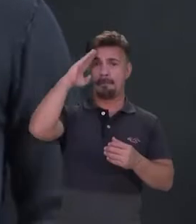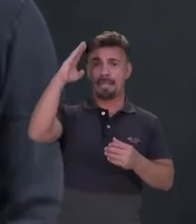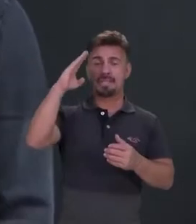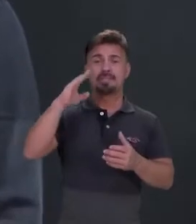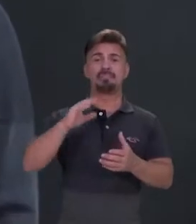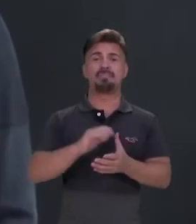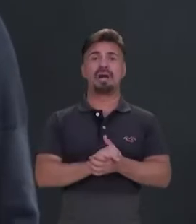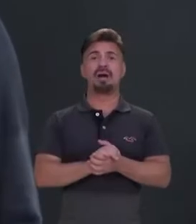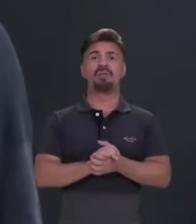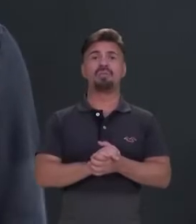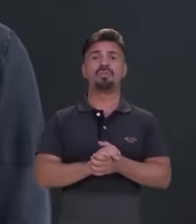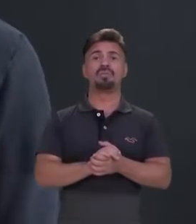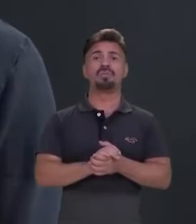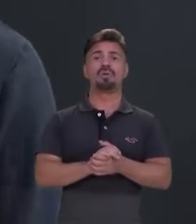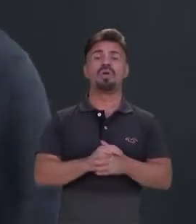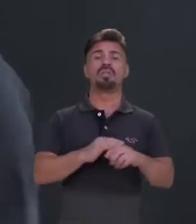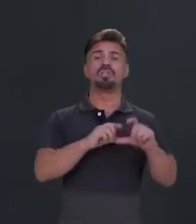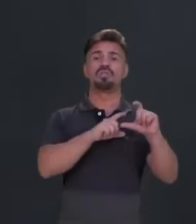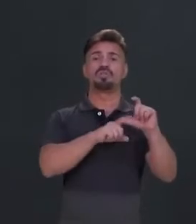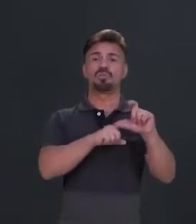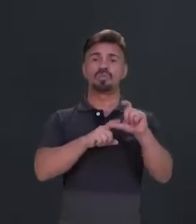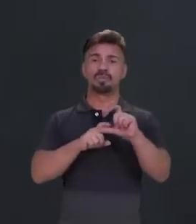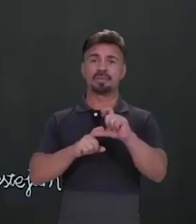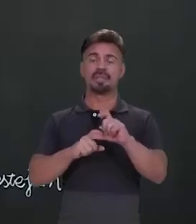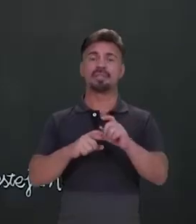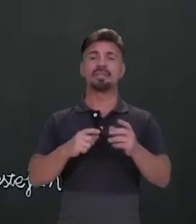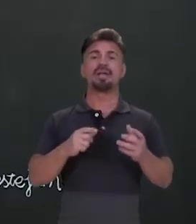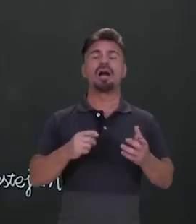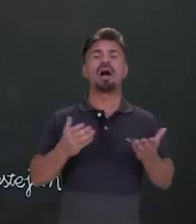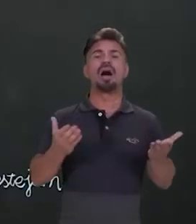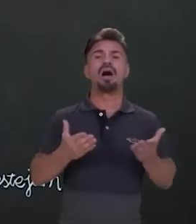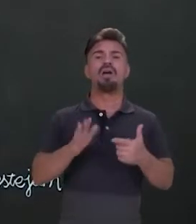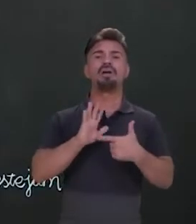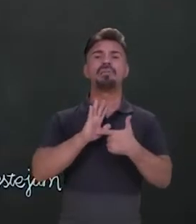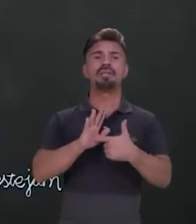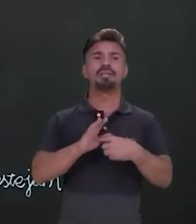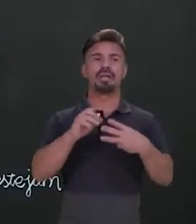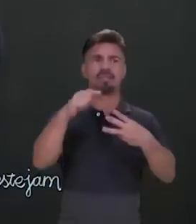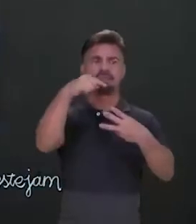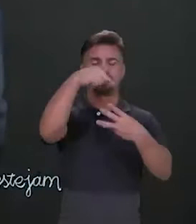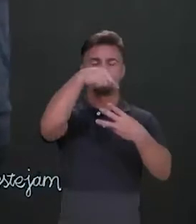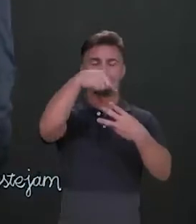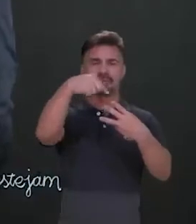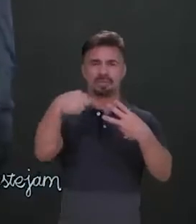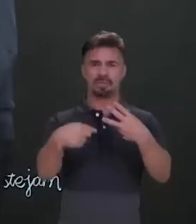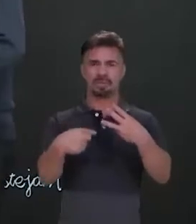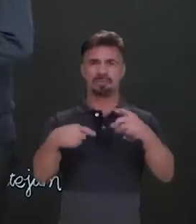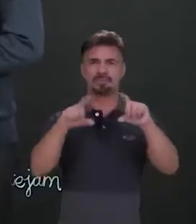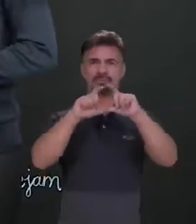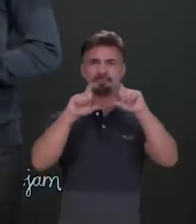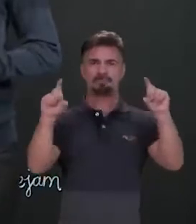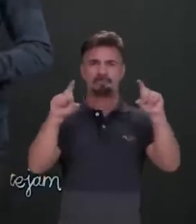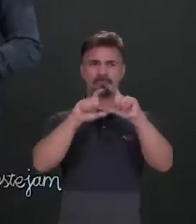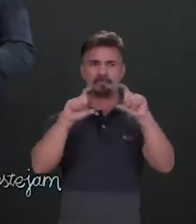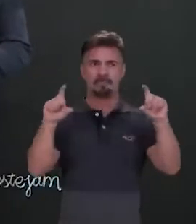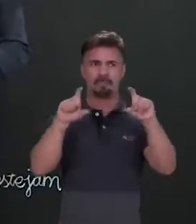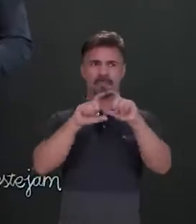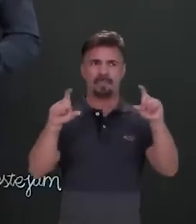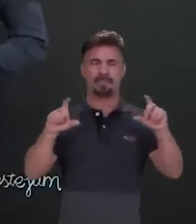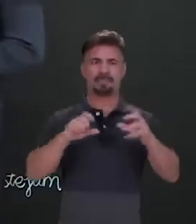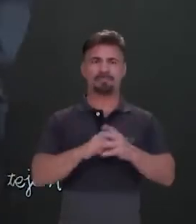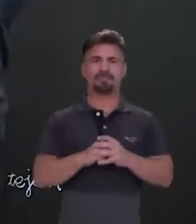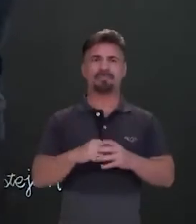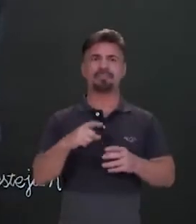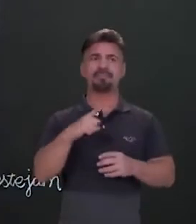uma oração subordinada. Agora eu vou apresentar para vocês os 3 tipos de orações